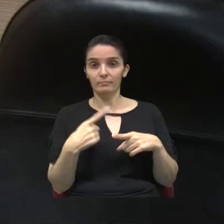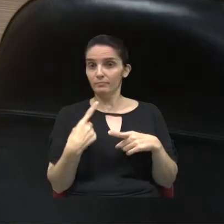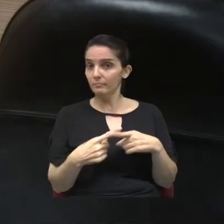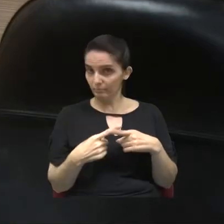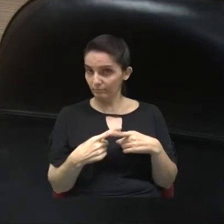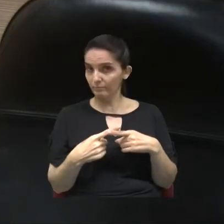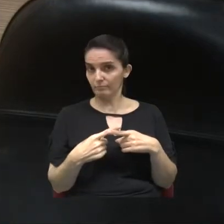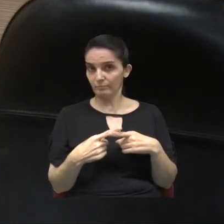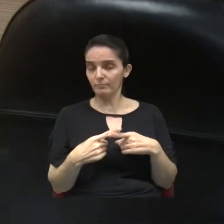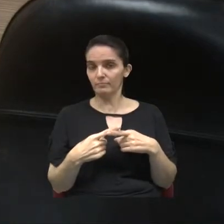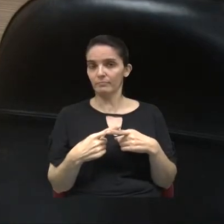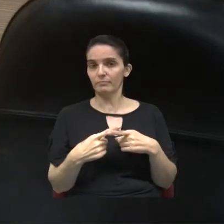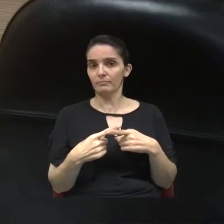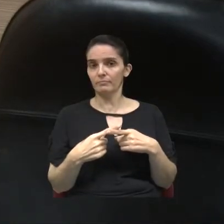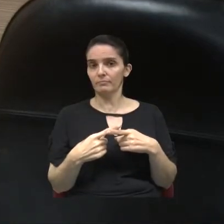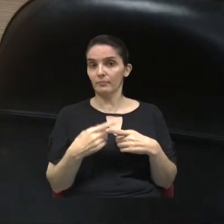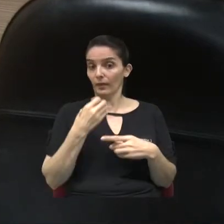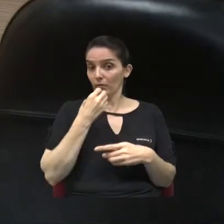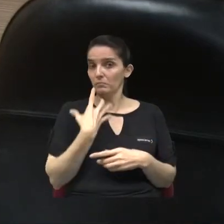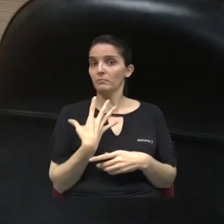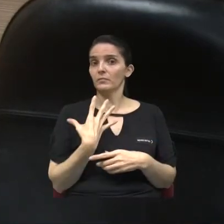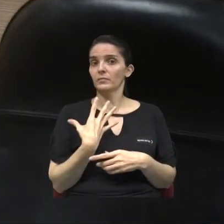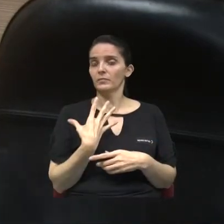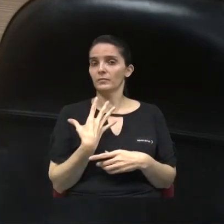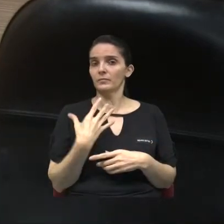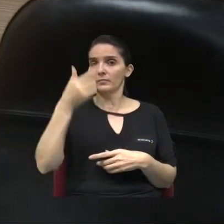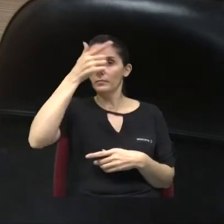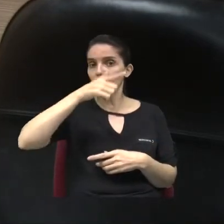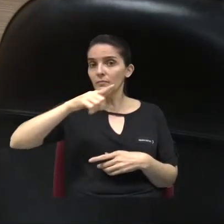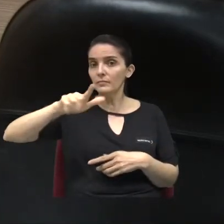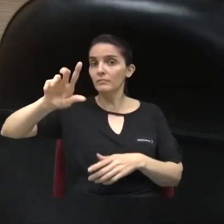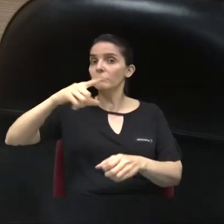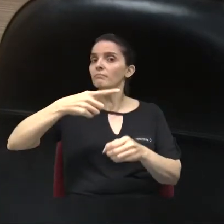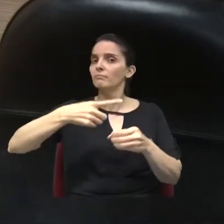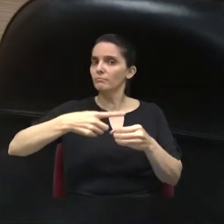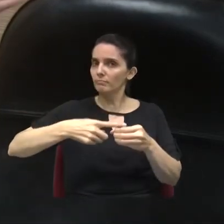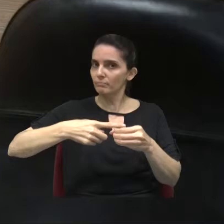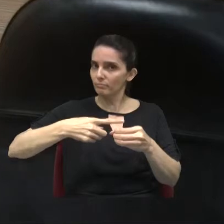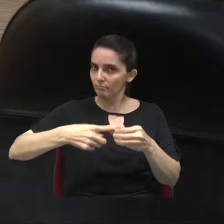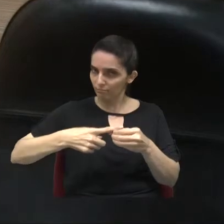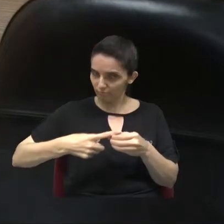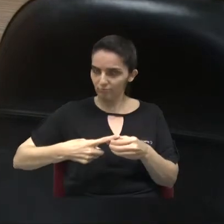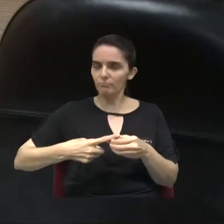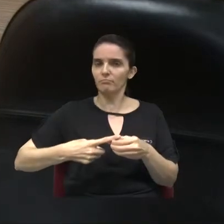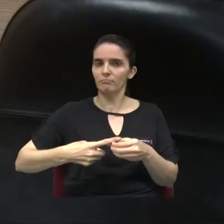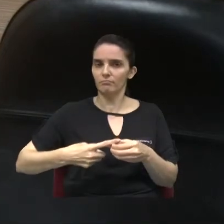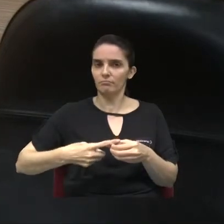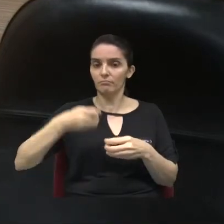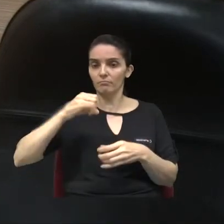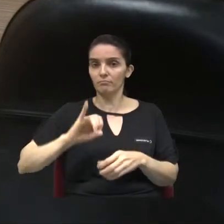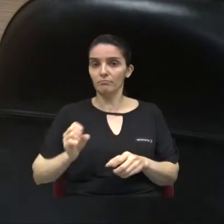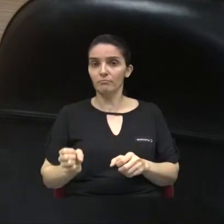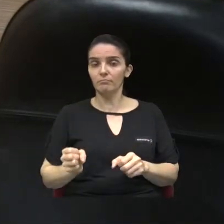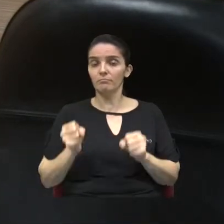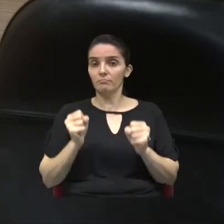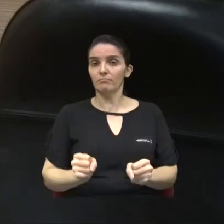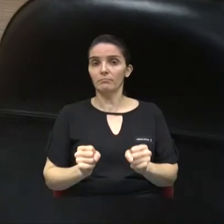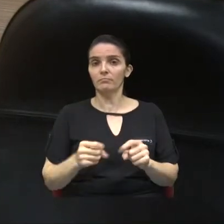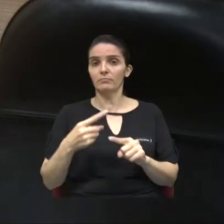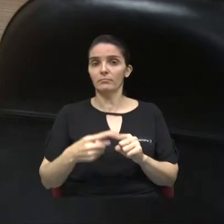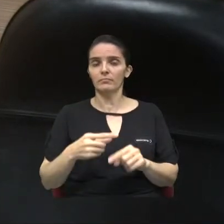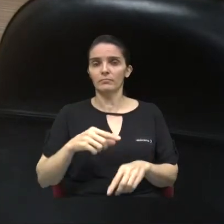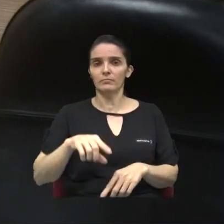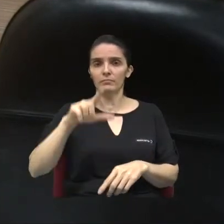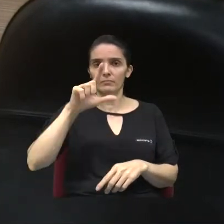em circunstância positiva com relação a outros municípios acerca da possibilidade, porque a LRF ela